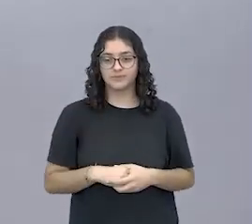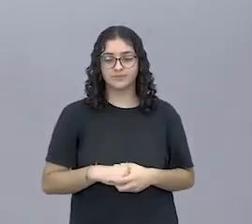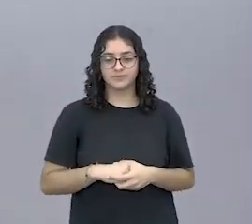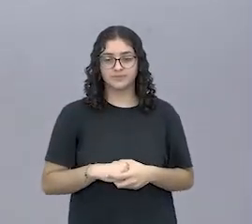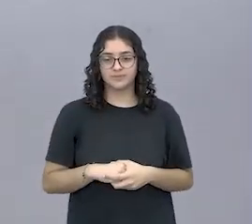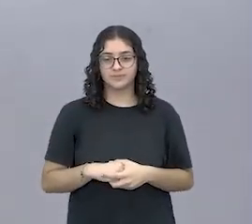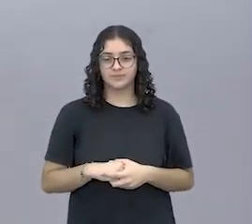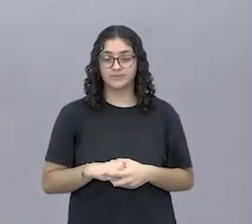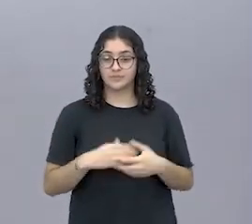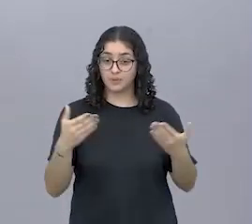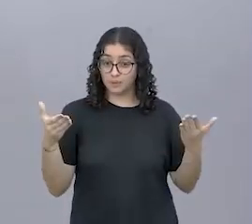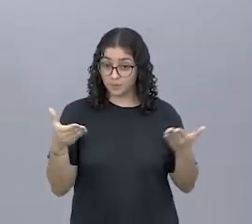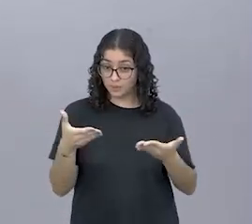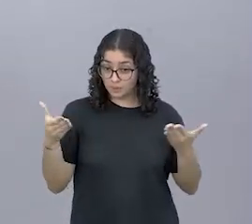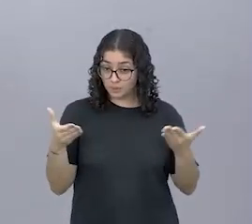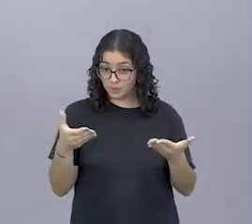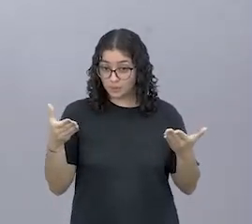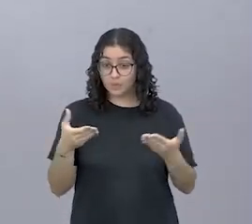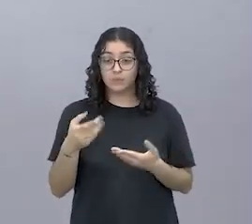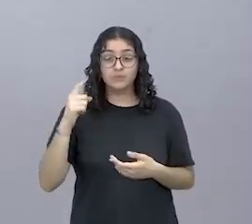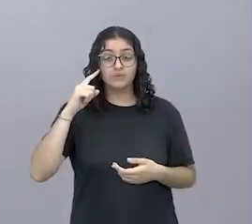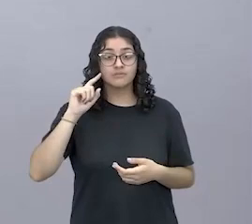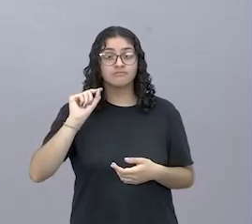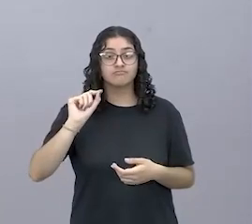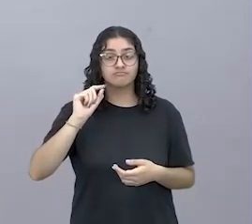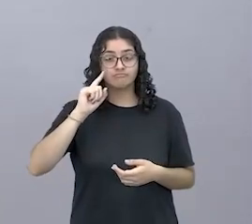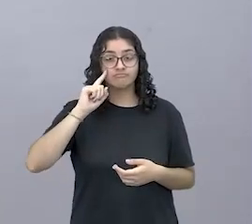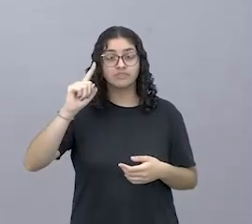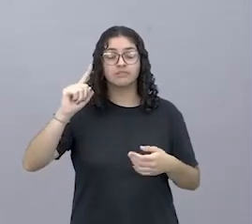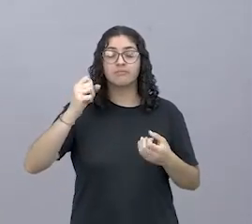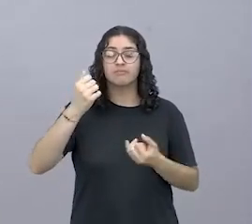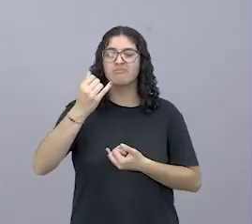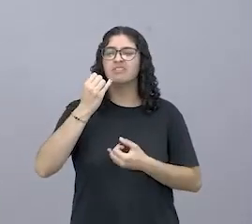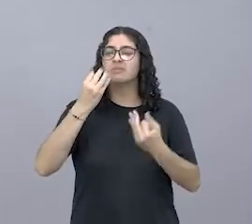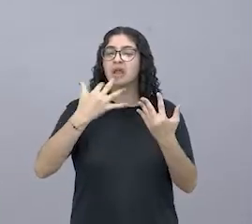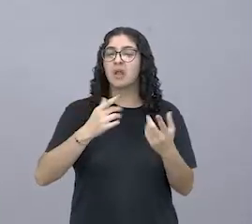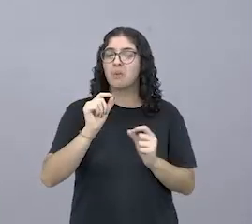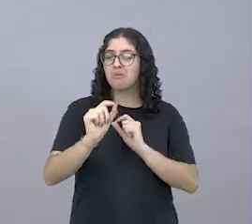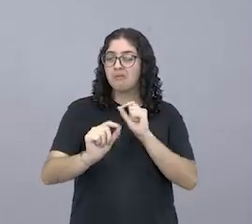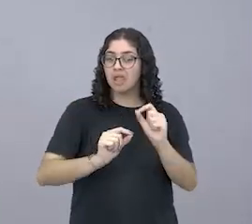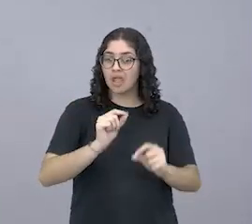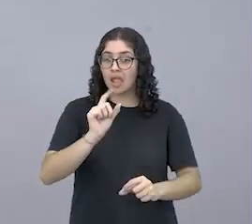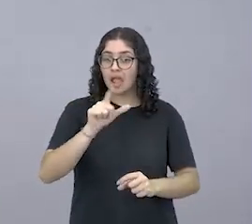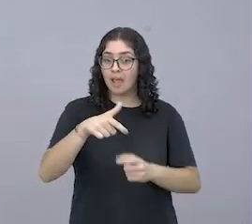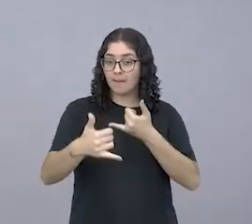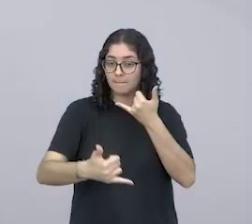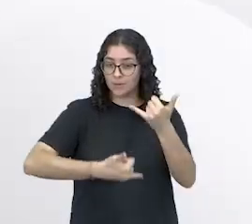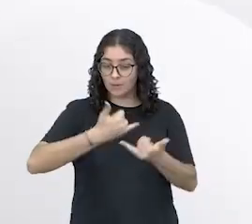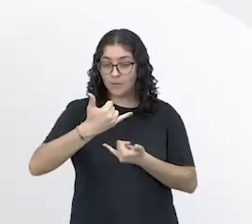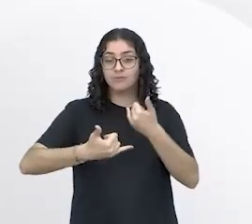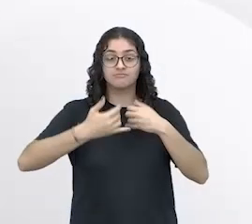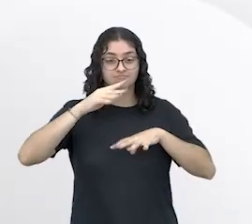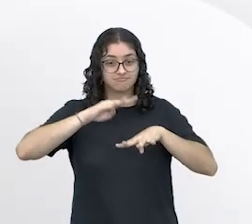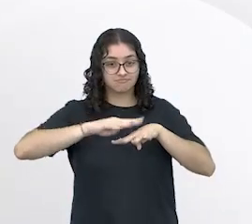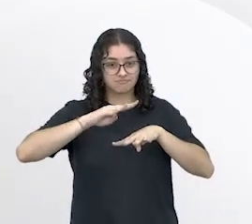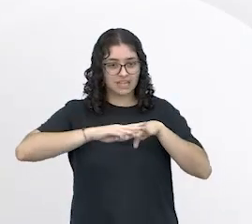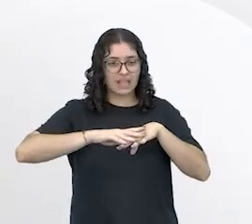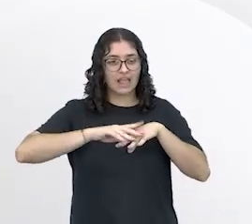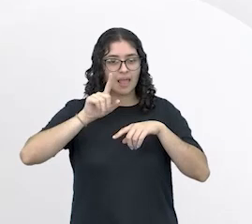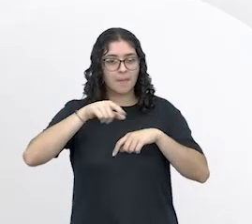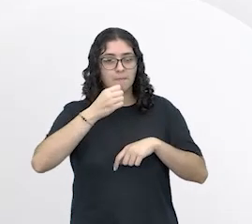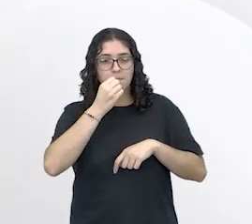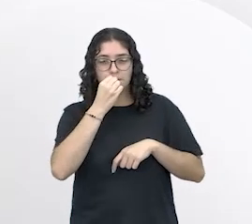E hoje, especificamente, a gente vai falar dos jogos de matemática, né? Porque o jogo é uma ótima maneira de